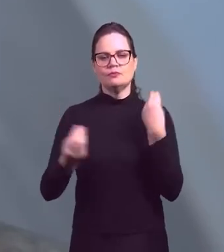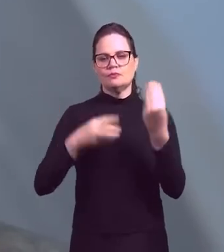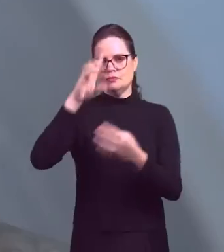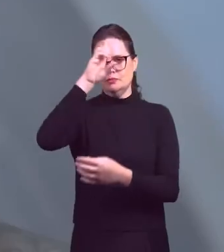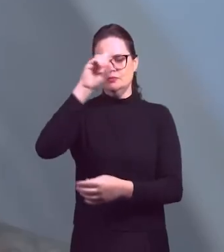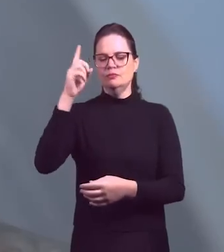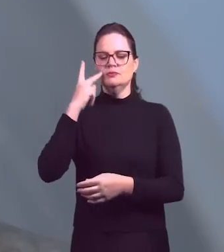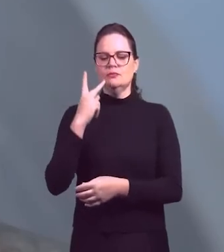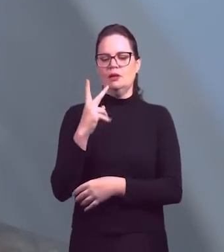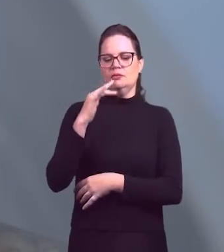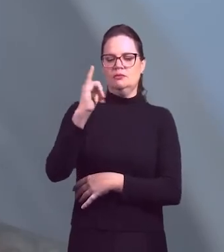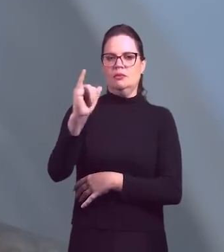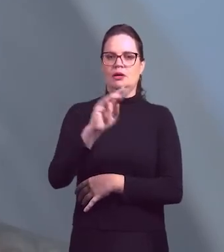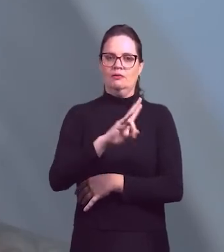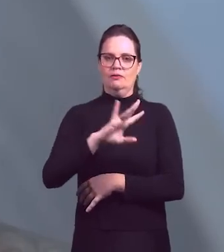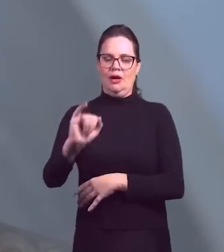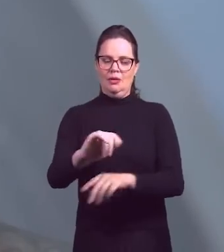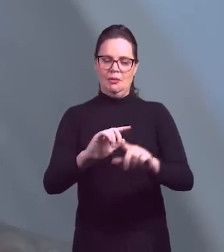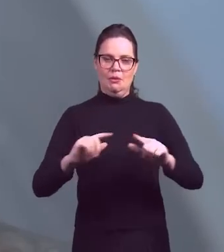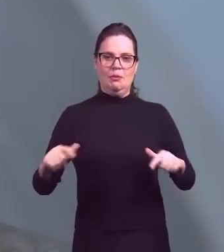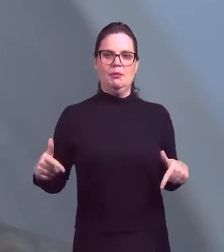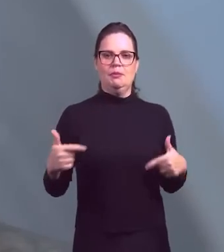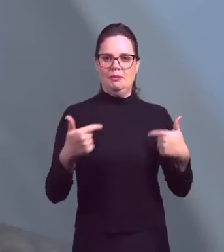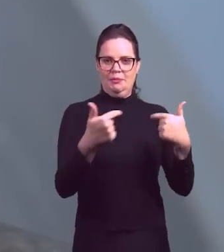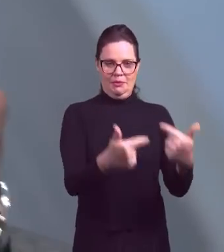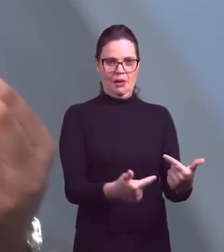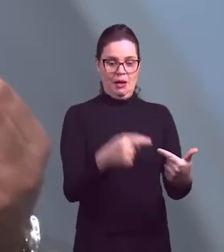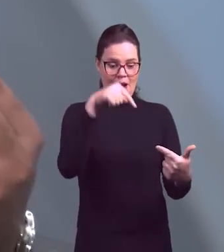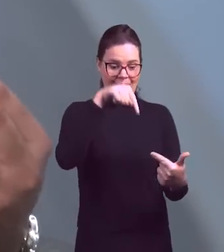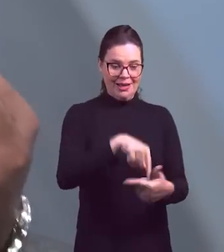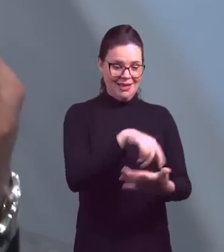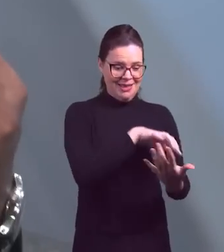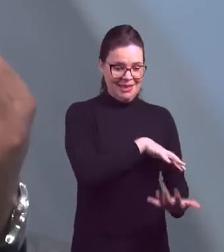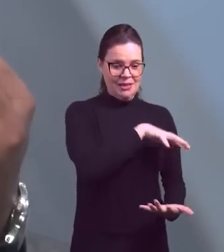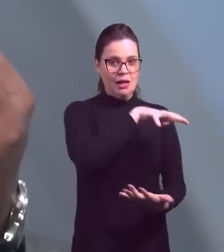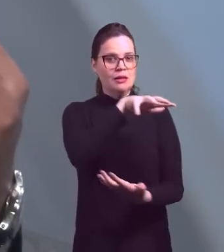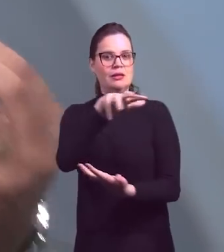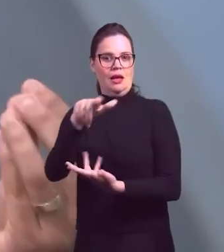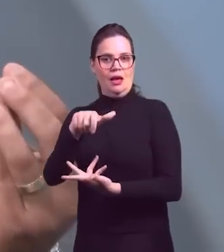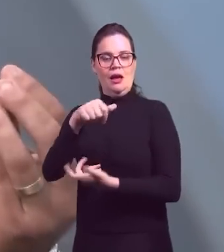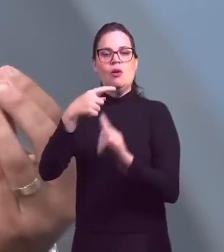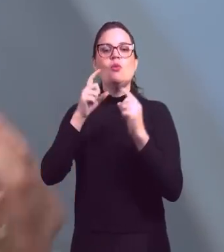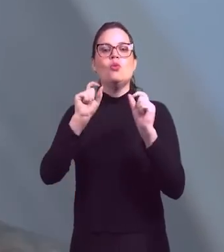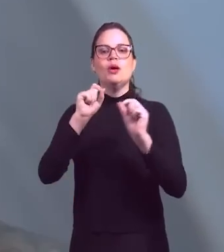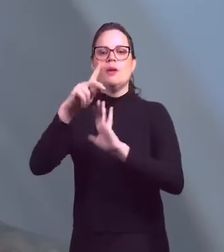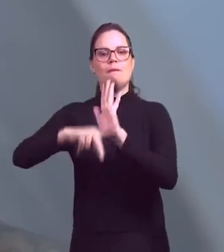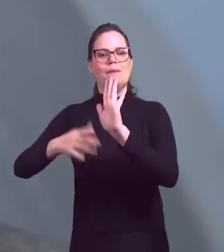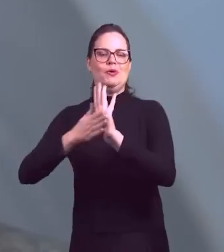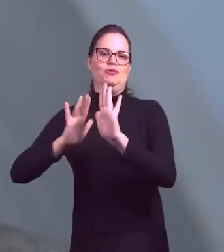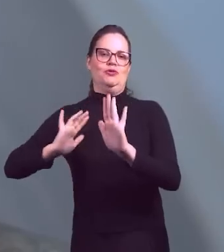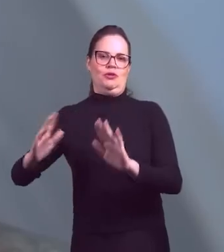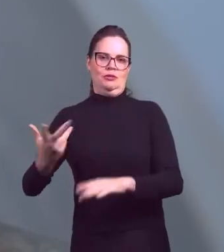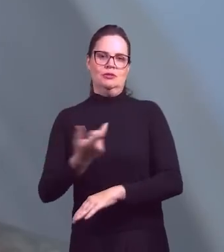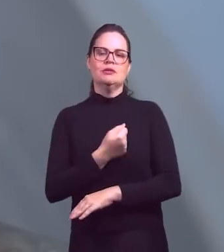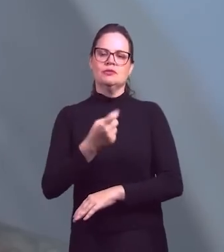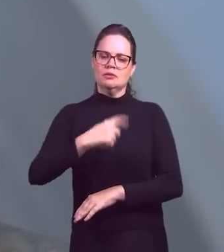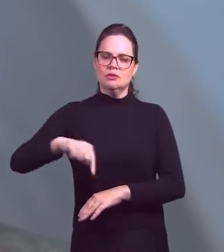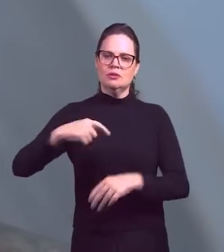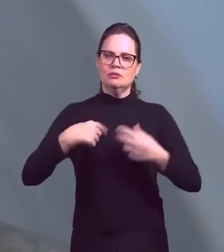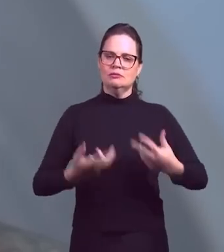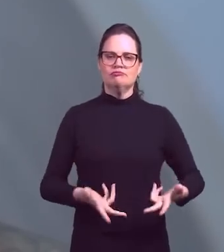execuções de Deus Pai nesta obra criadora, neste projeto criador. E nós vemos